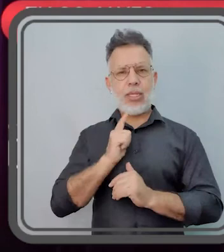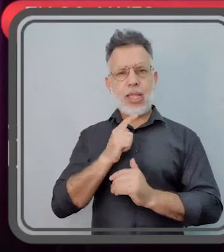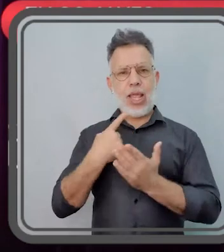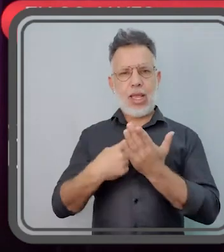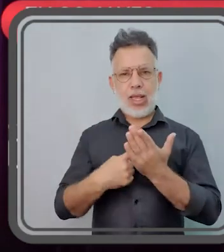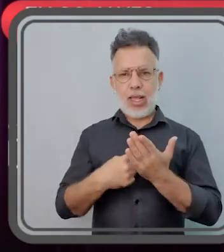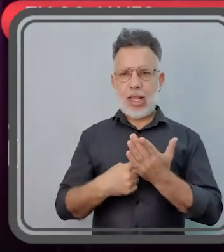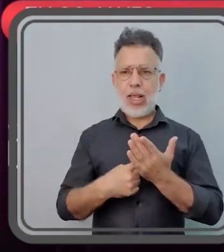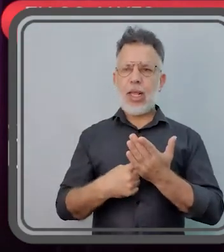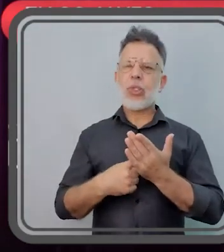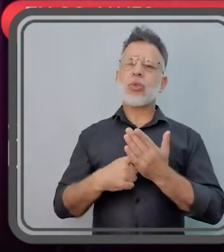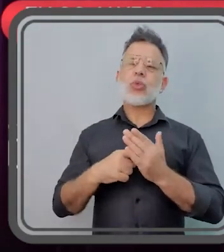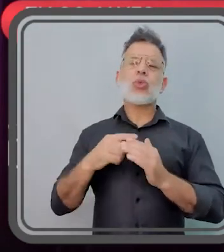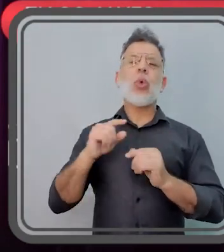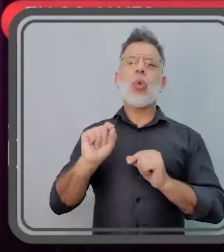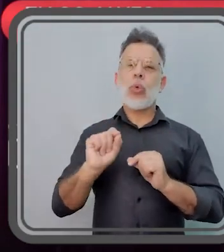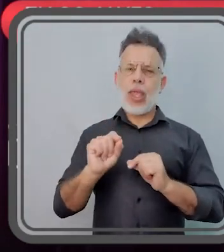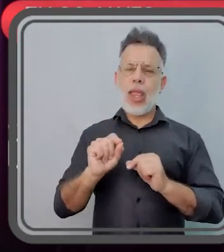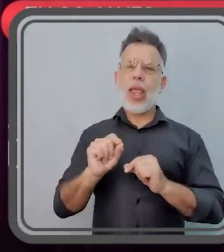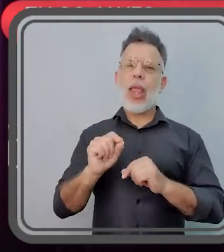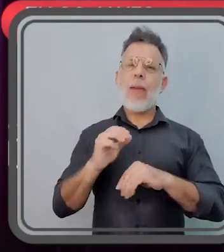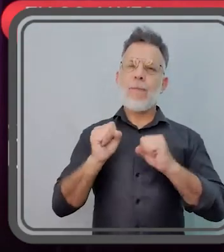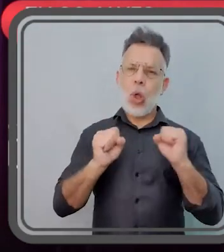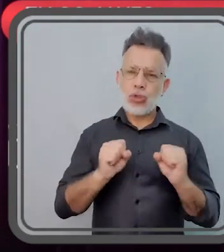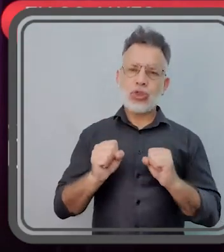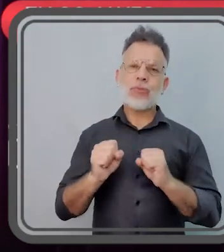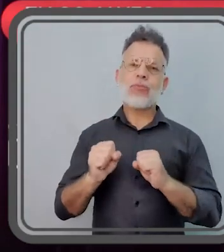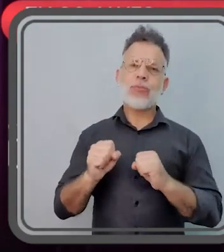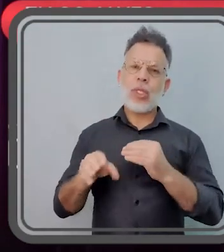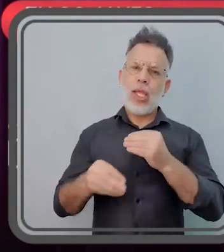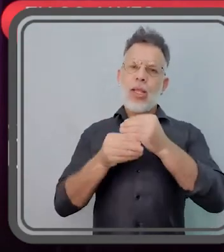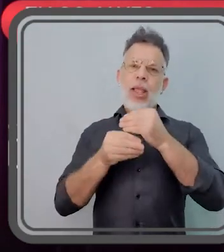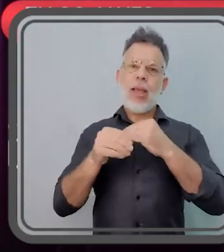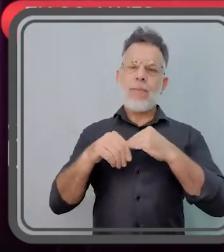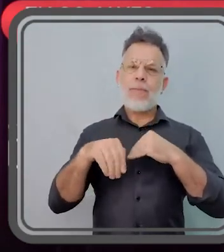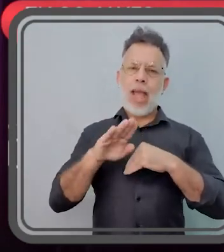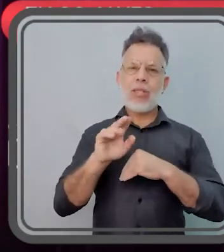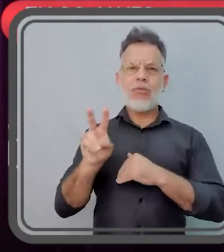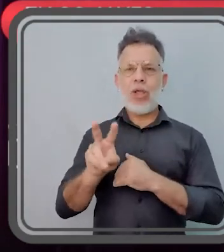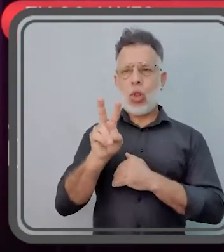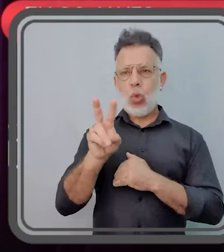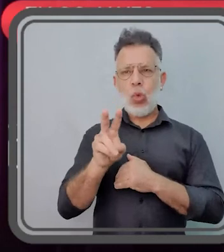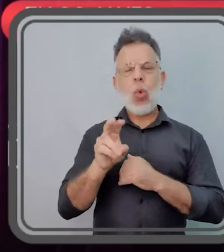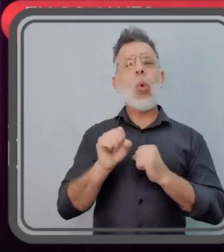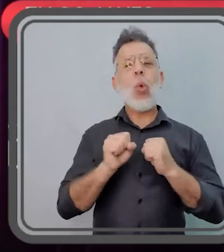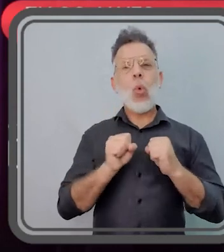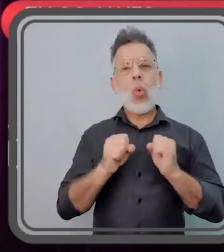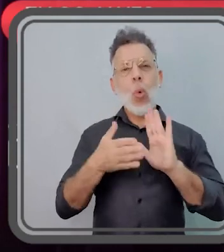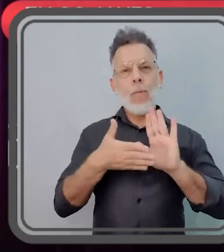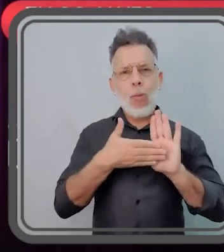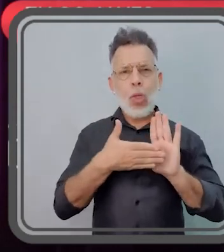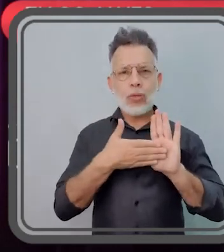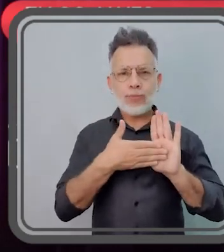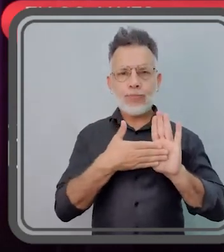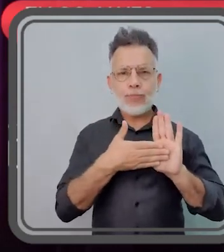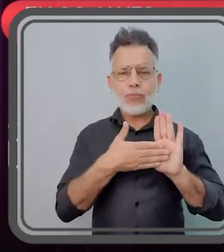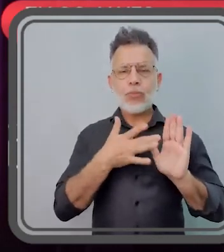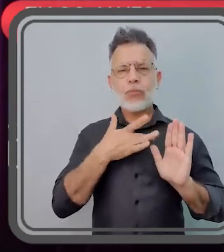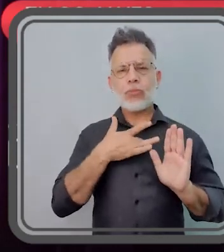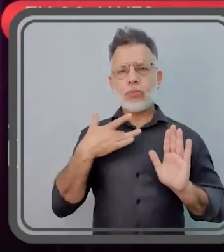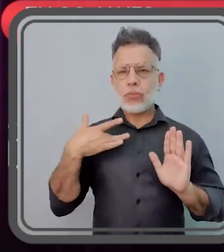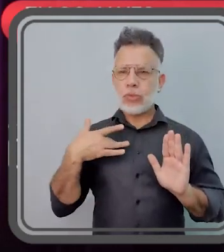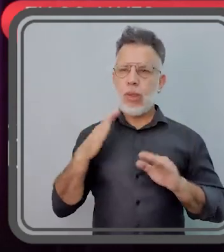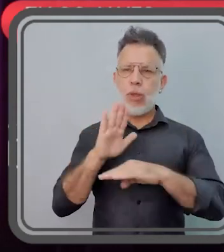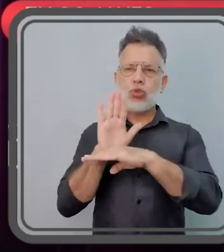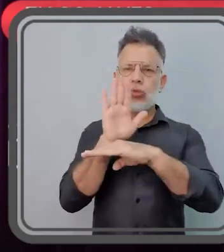Belief. Então, como TCS pode agregar muito mais valor com um propósito saudável para